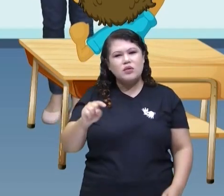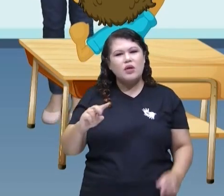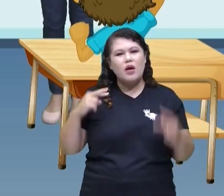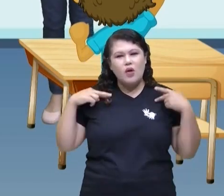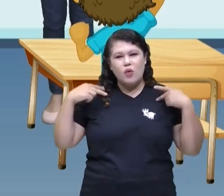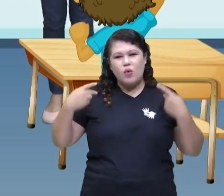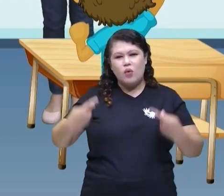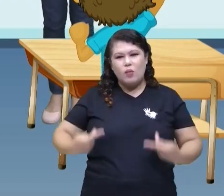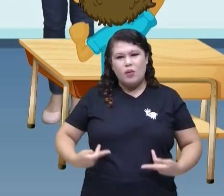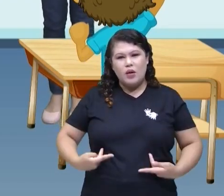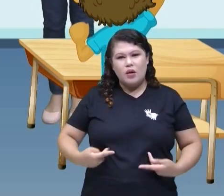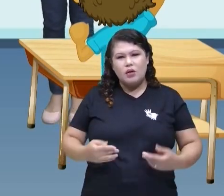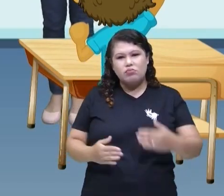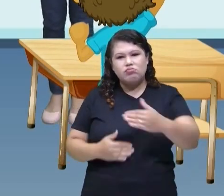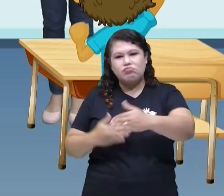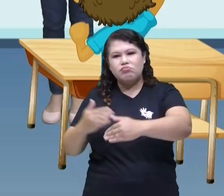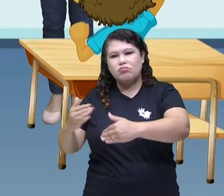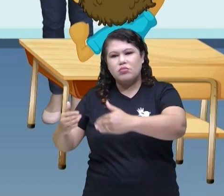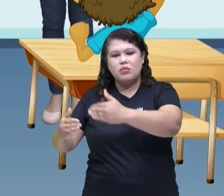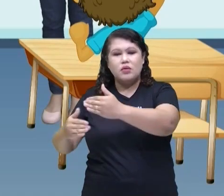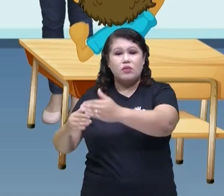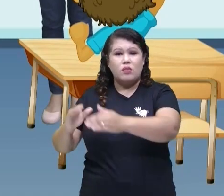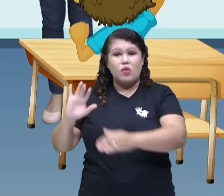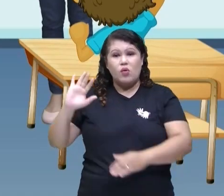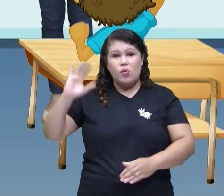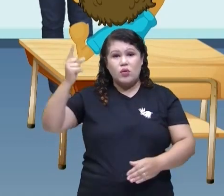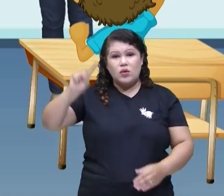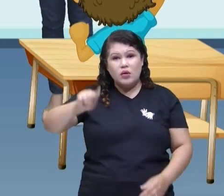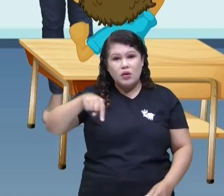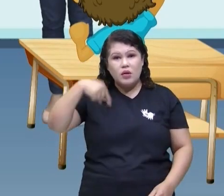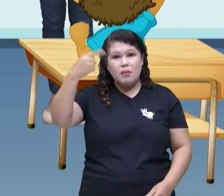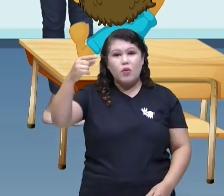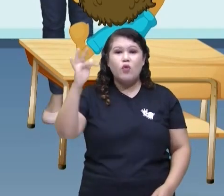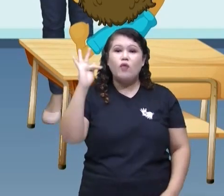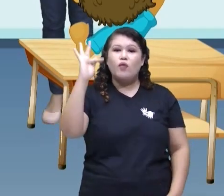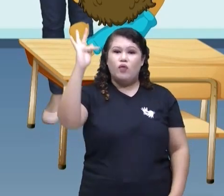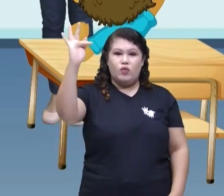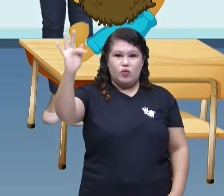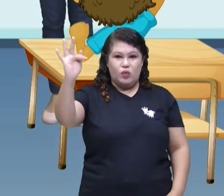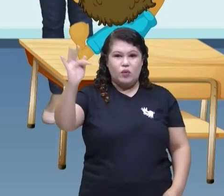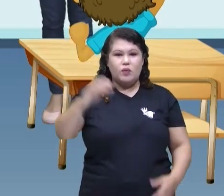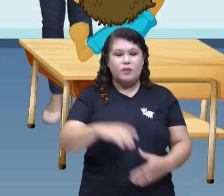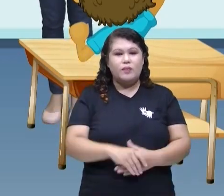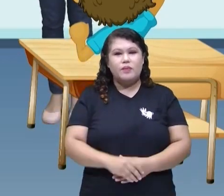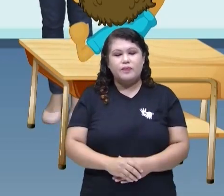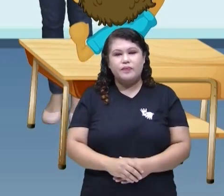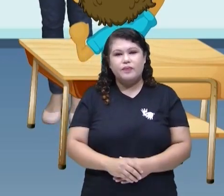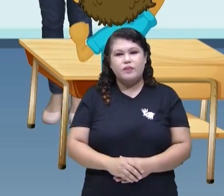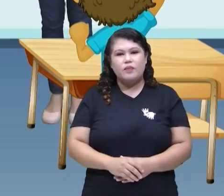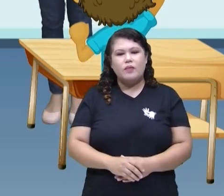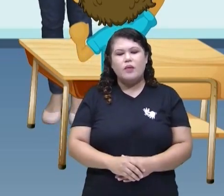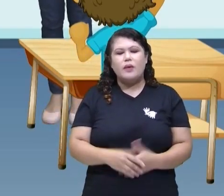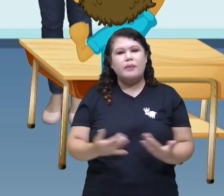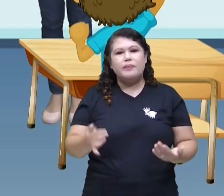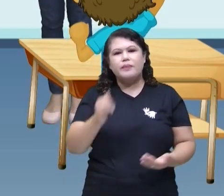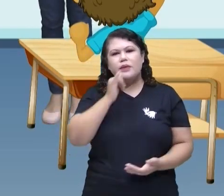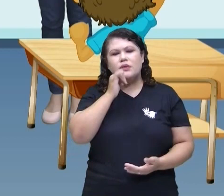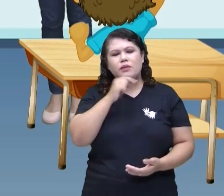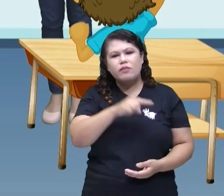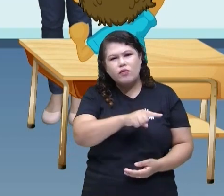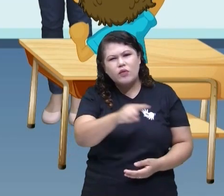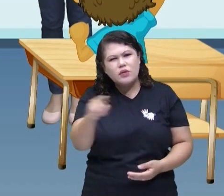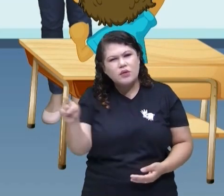vai acontecer, algo que ainda vai acontecer no futuro. Depois que vocês estiverem com a idade